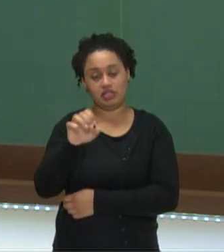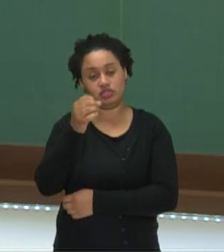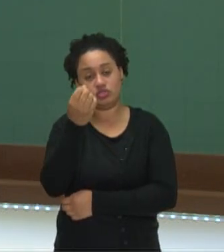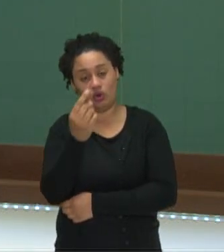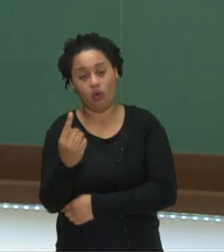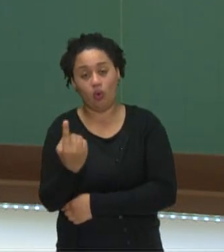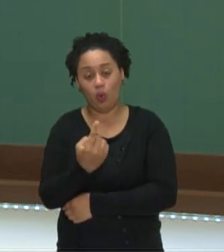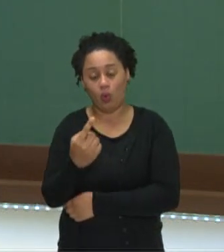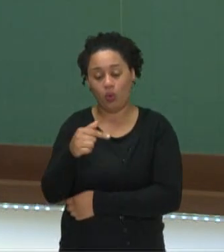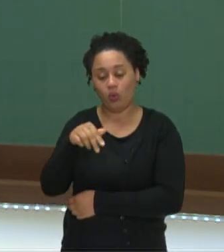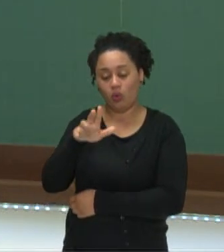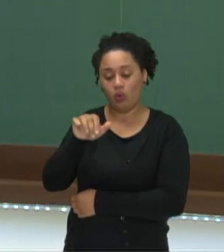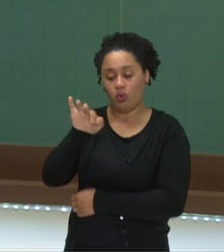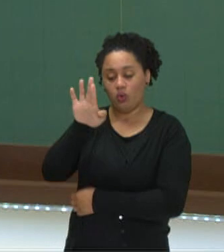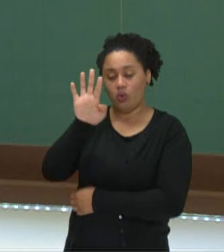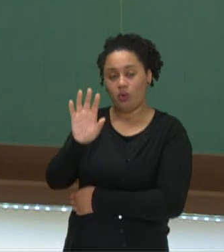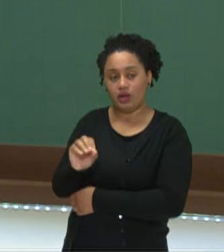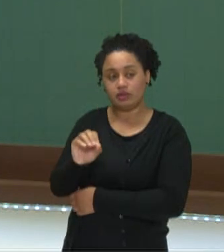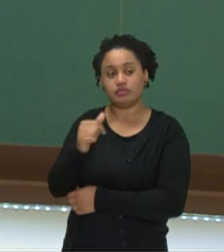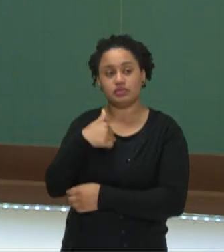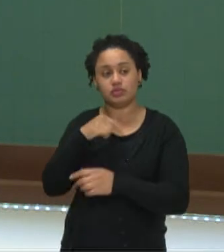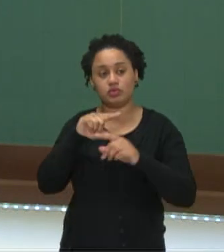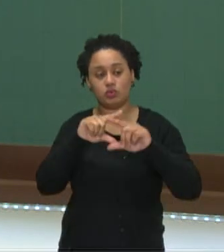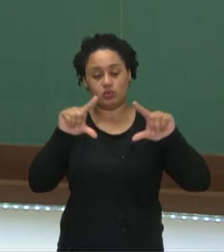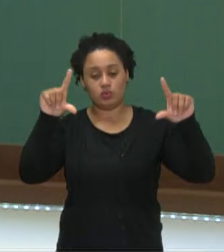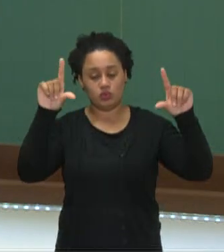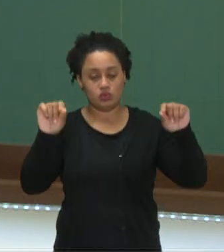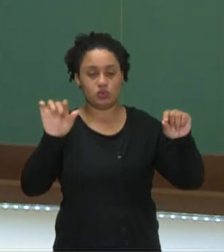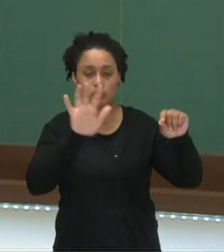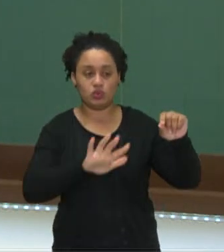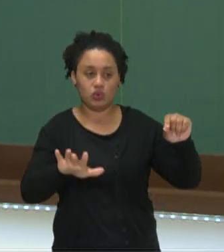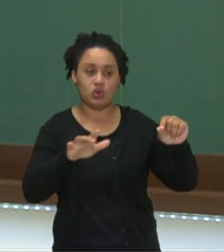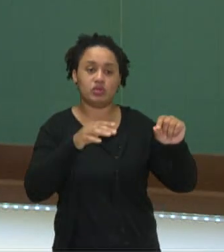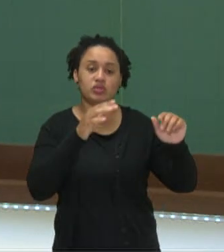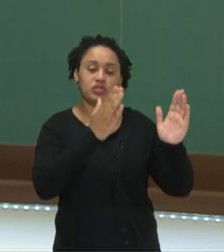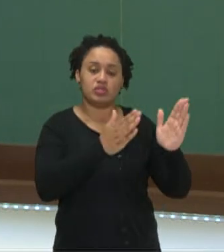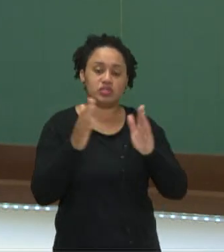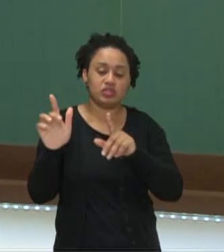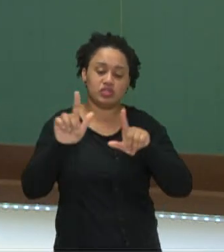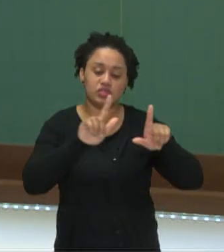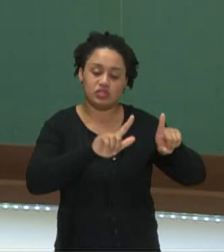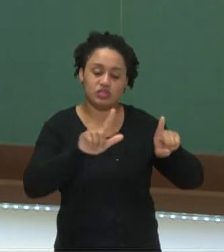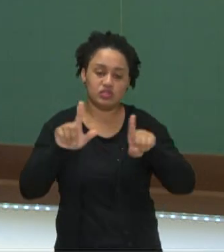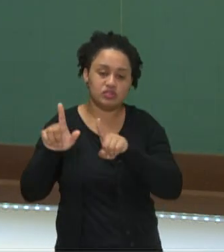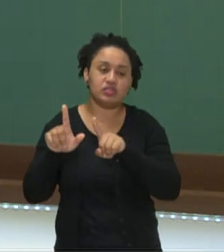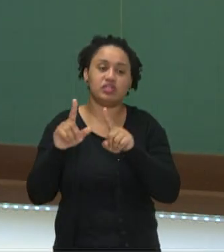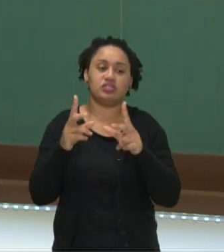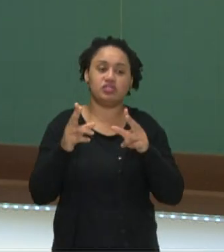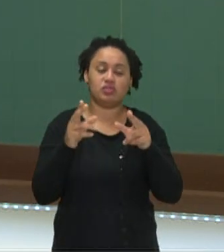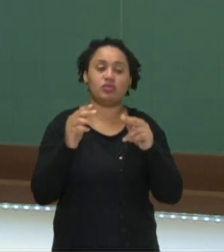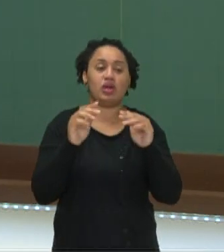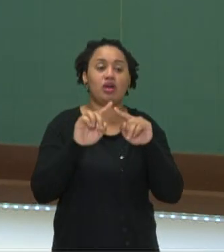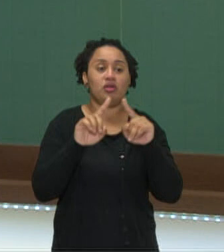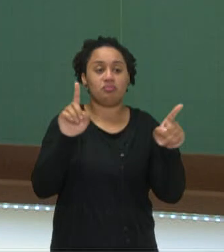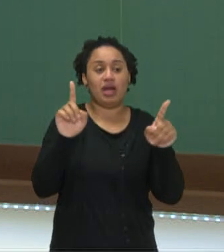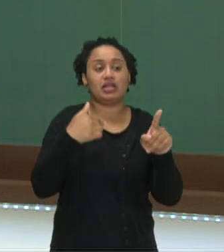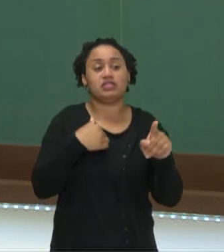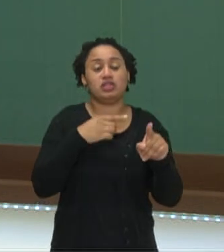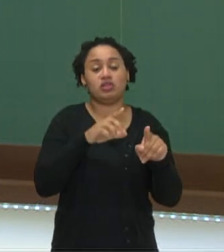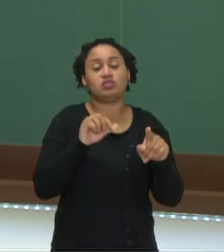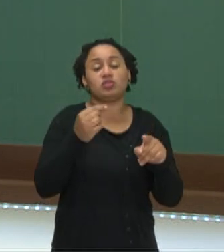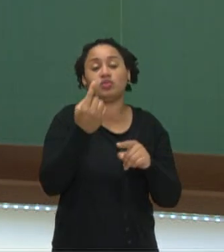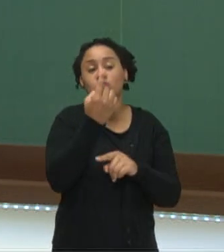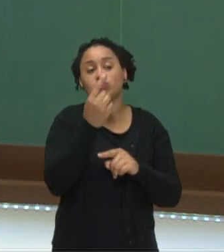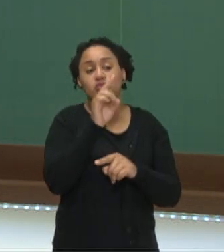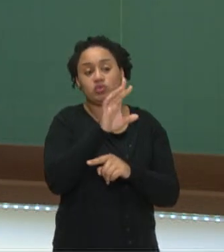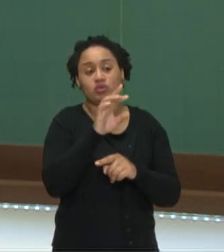estou pegando um inteiro e dividindo ele em 4 partes do mesmo tamanho, mas eu estou considerando apenas uma das